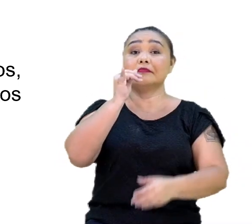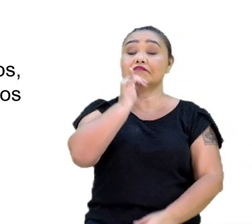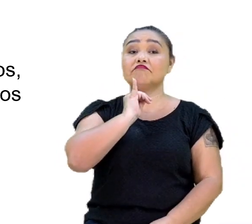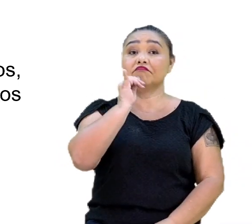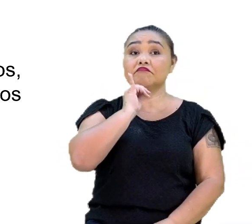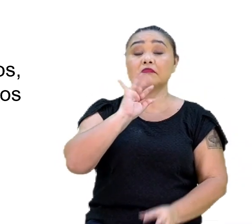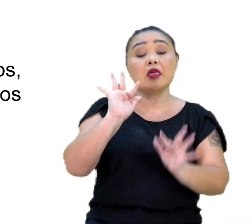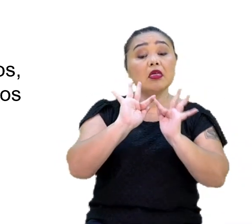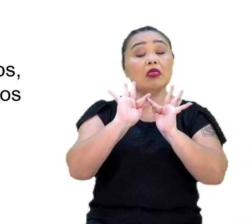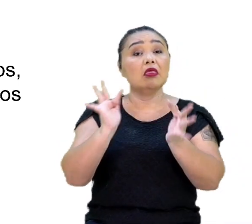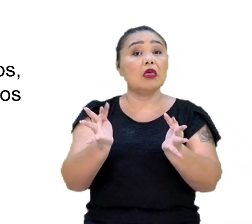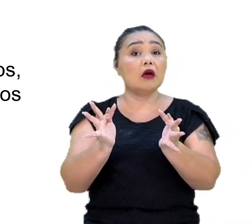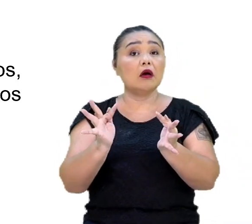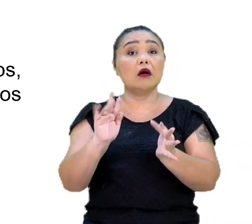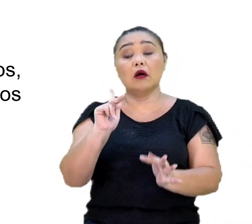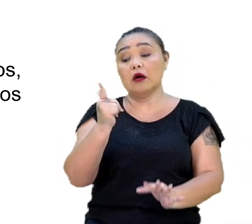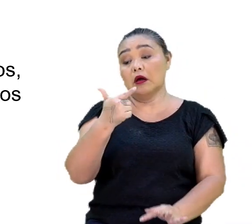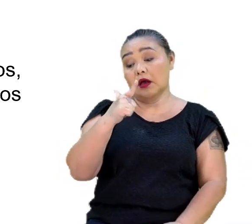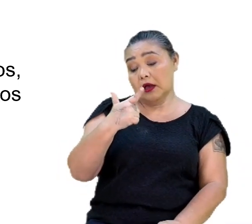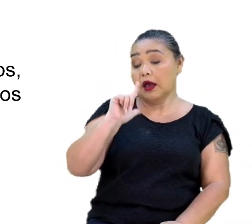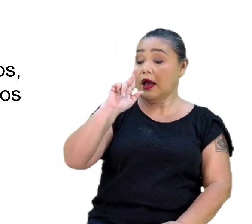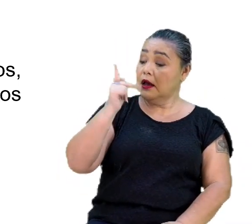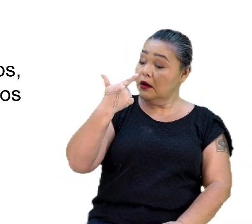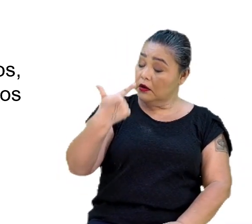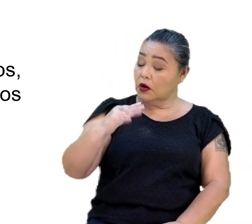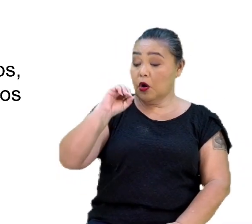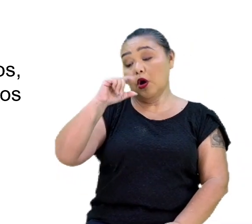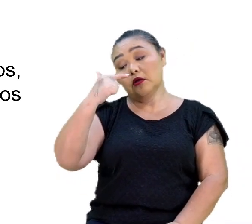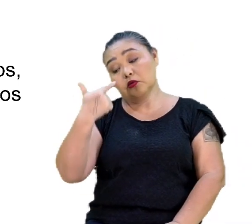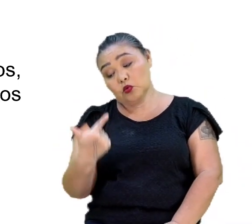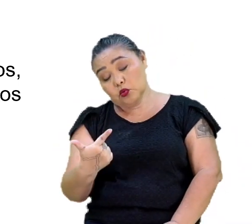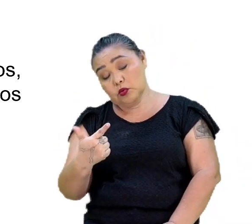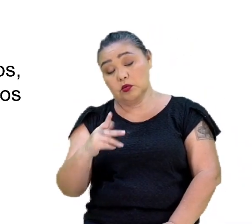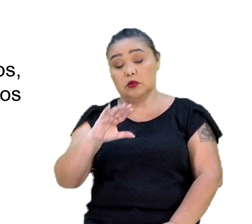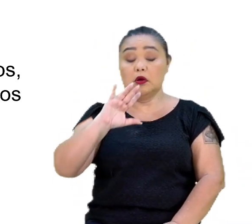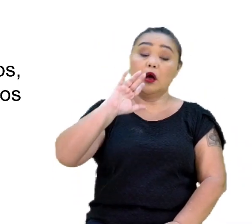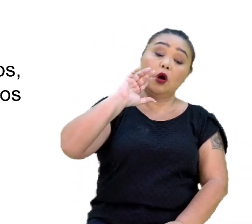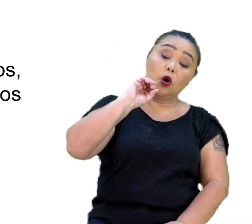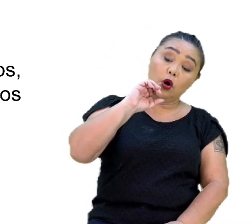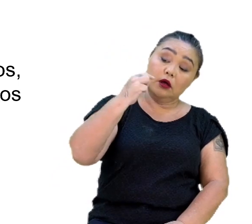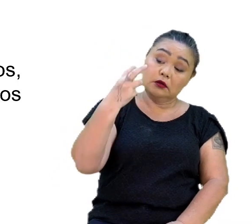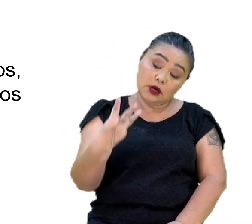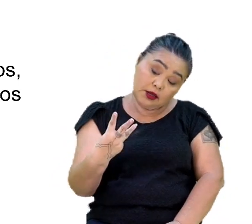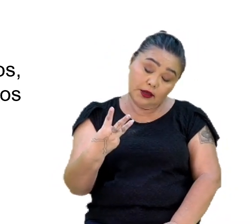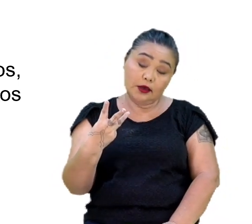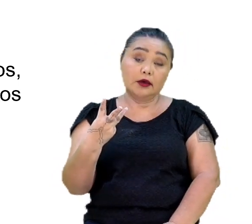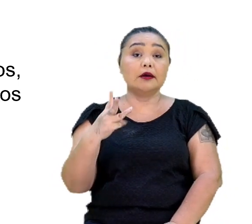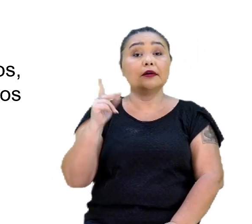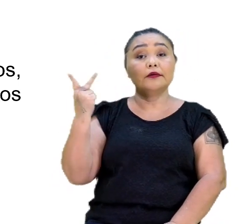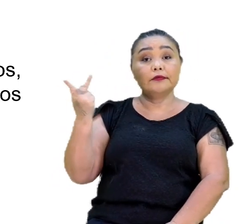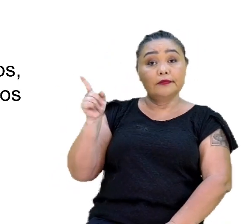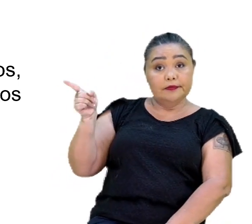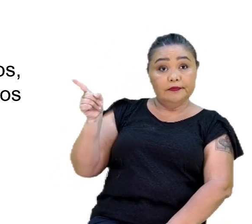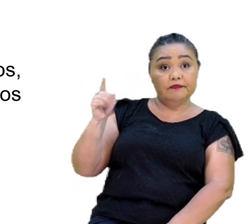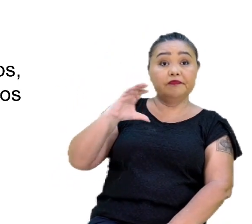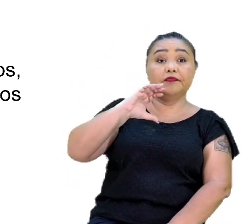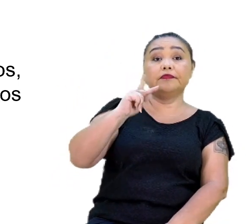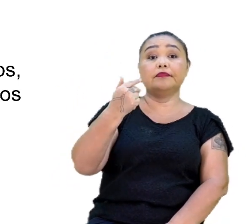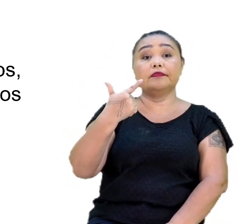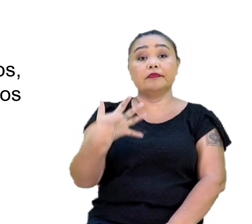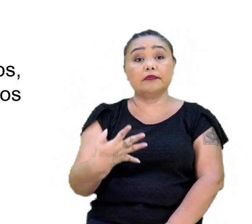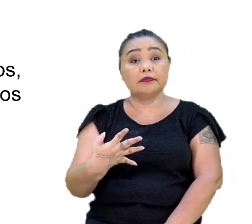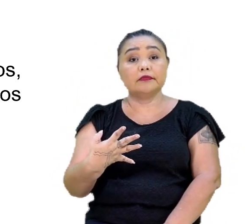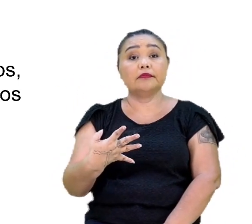da simples, H2, O2, O3. Das compostas,